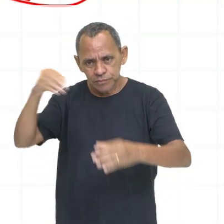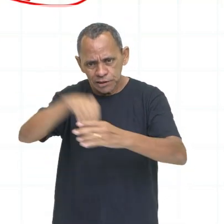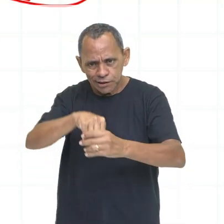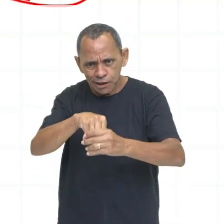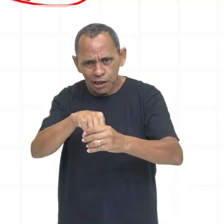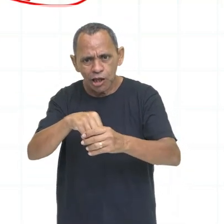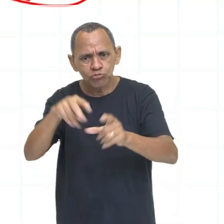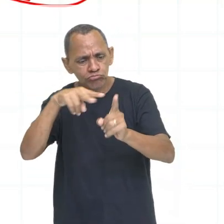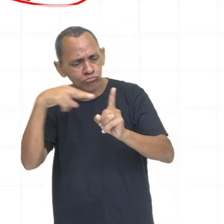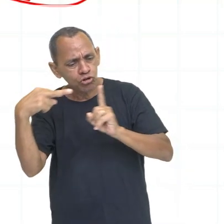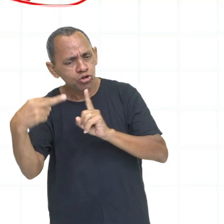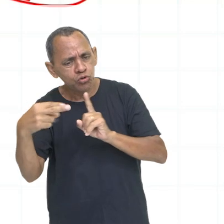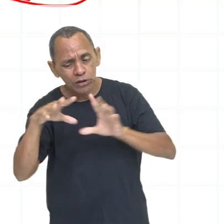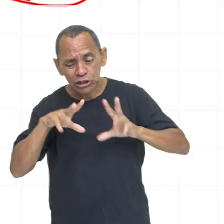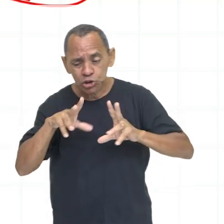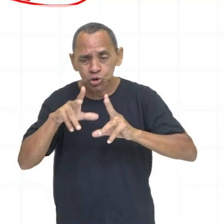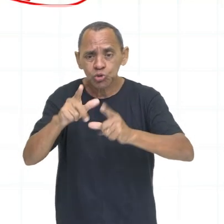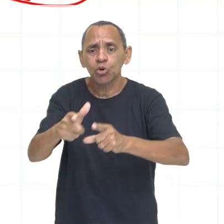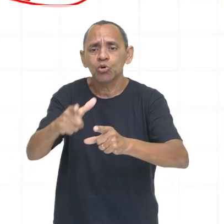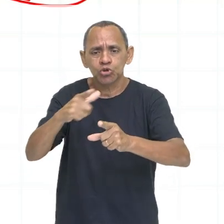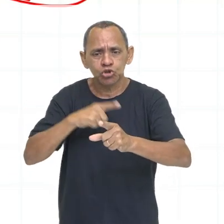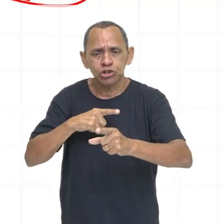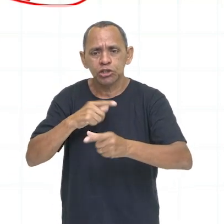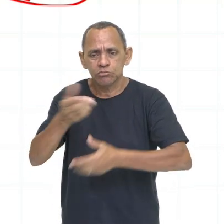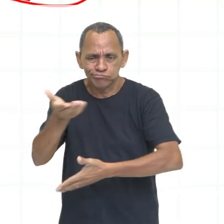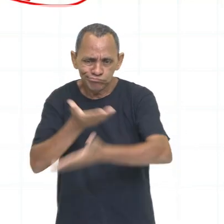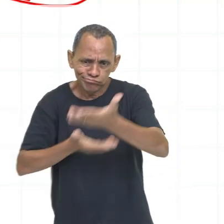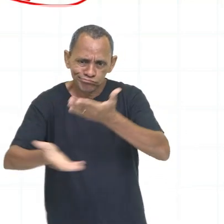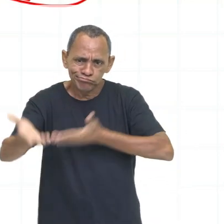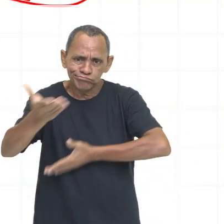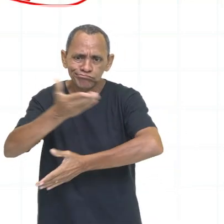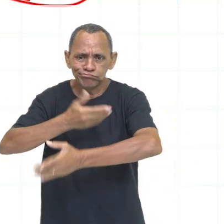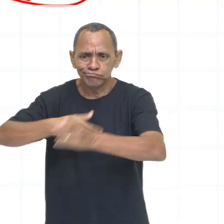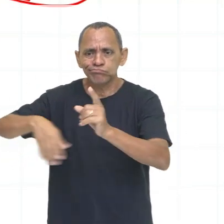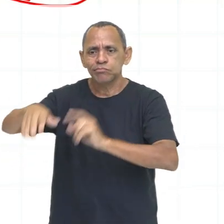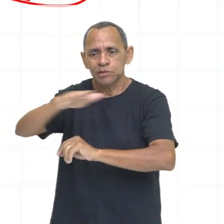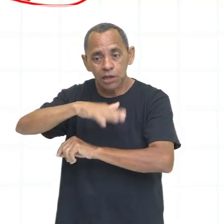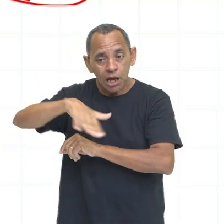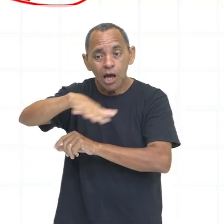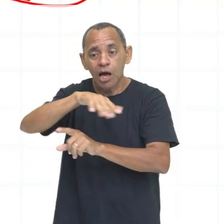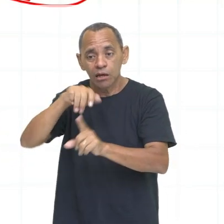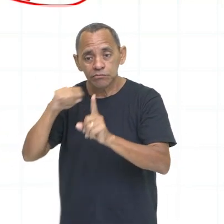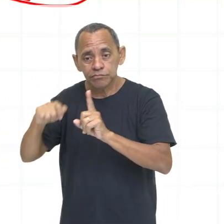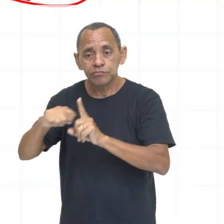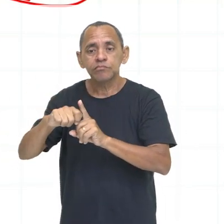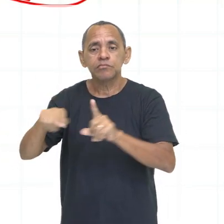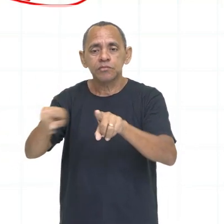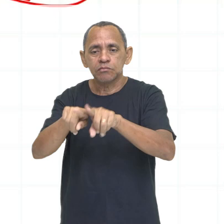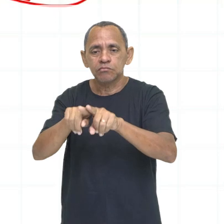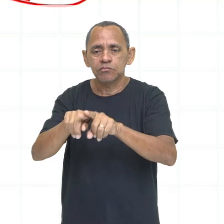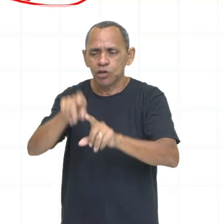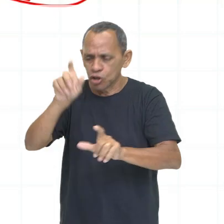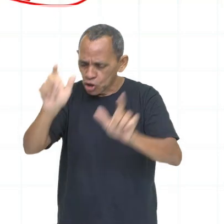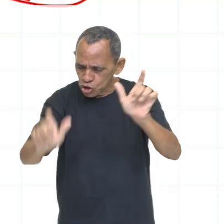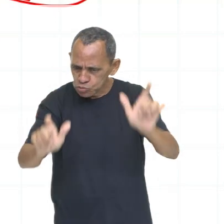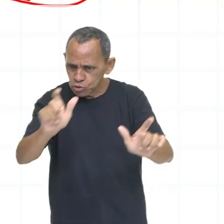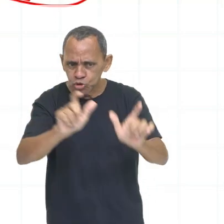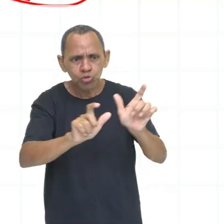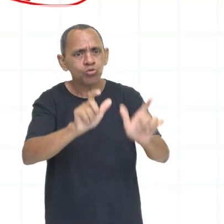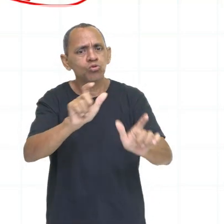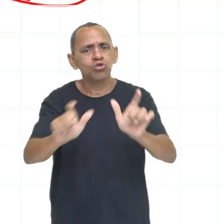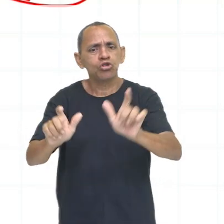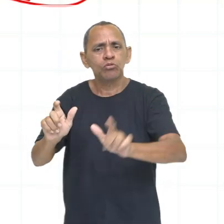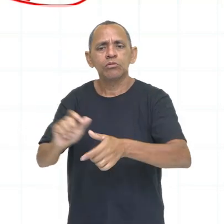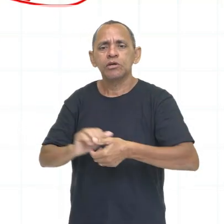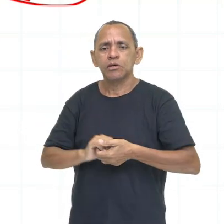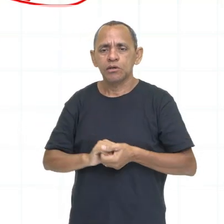temos formações e sofremos interações no nosso meio social e das pessoas que nos cercam, isso vai nos moldando.